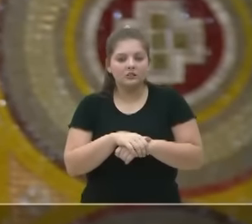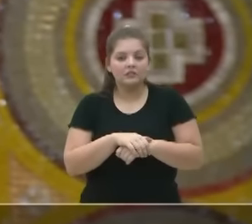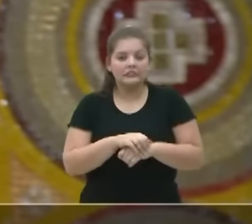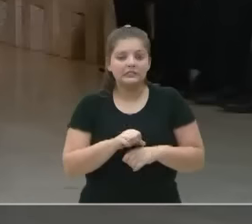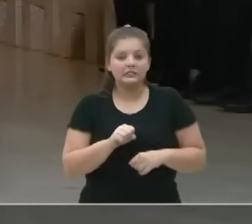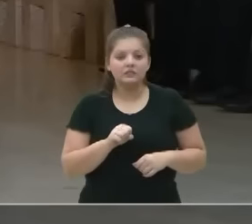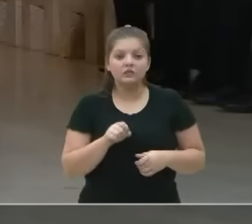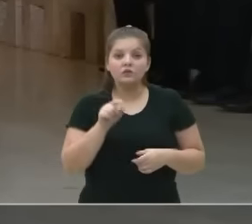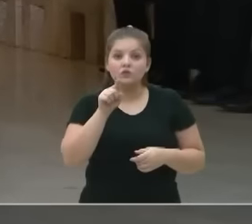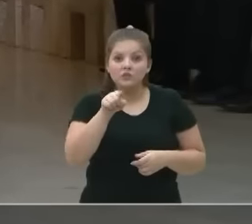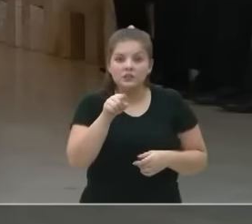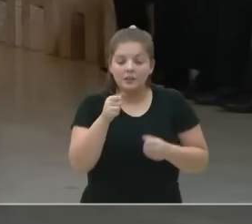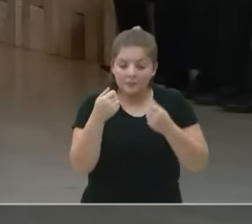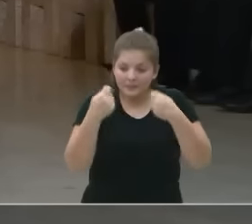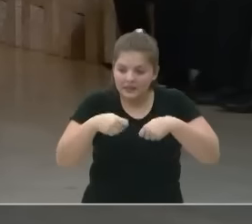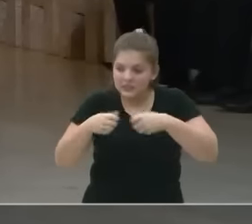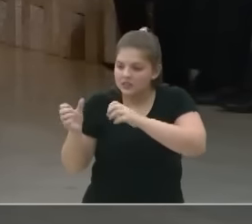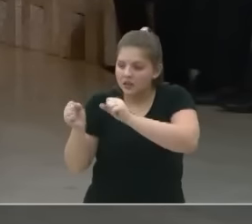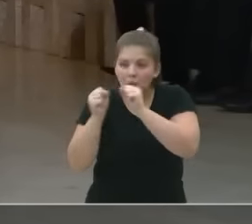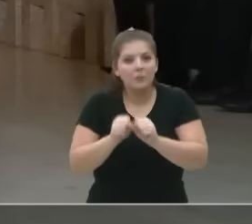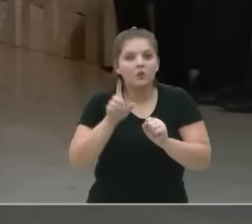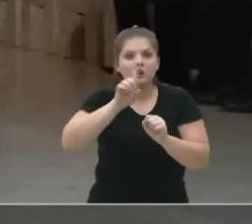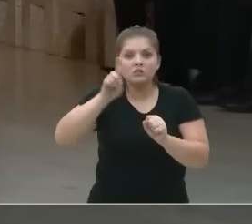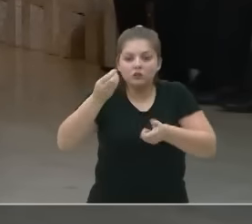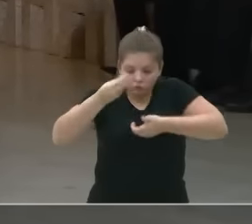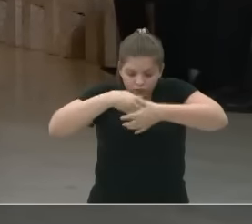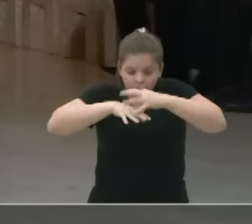Você tem que estar empoderado de Deus.